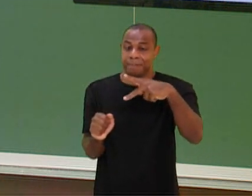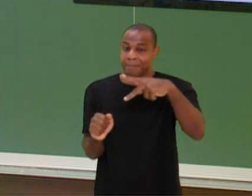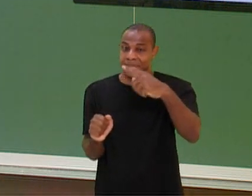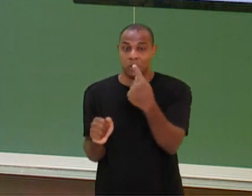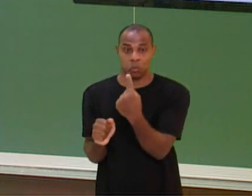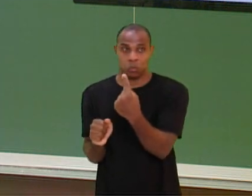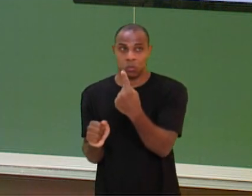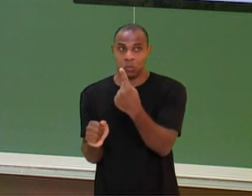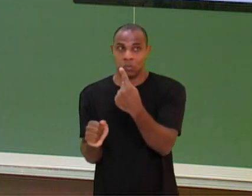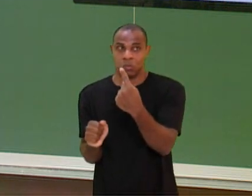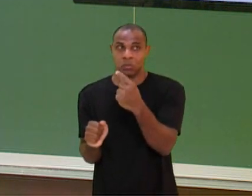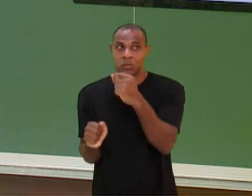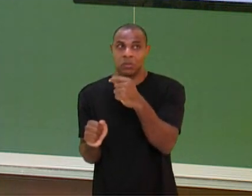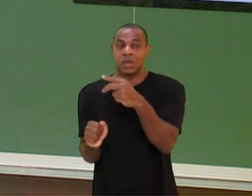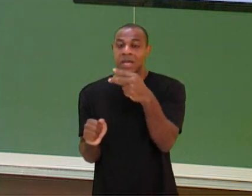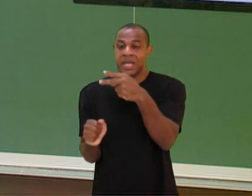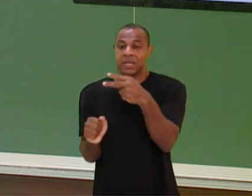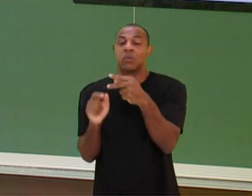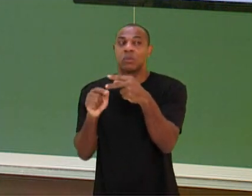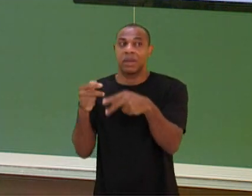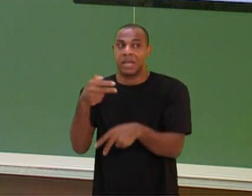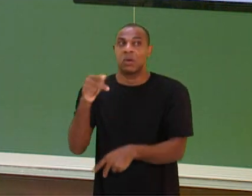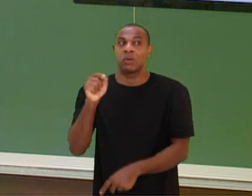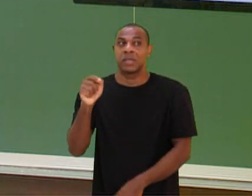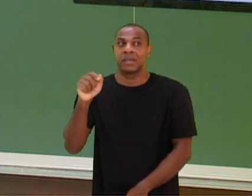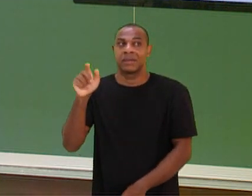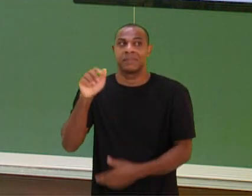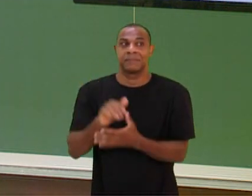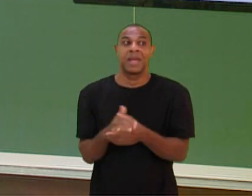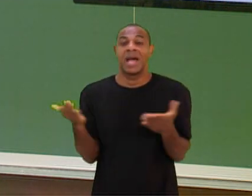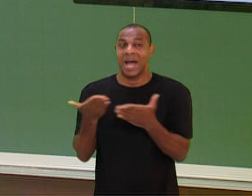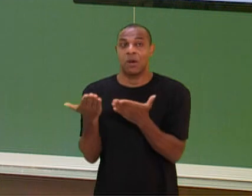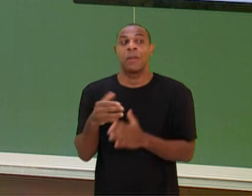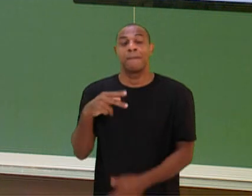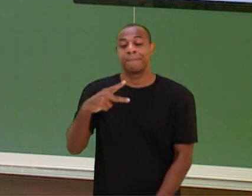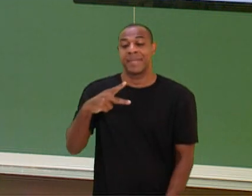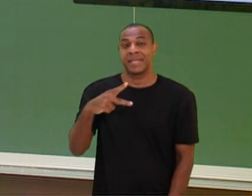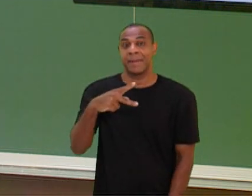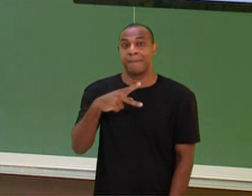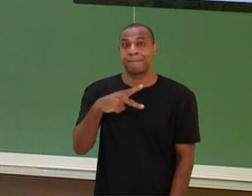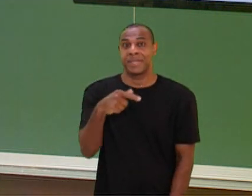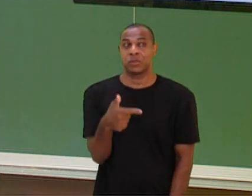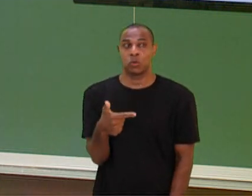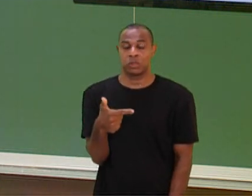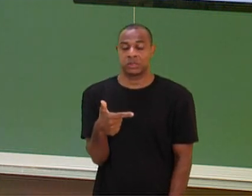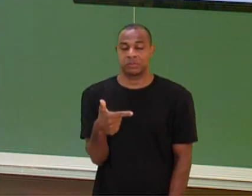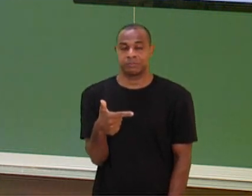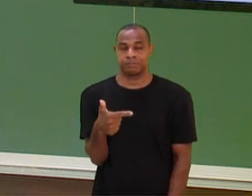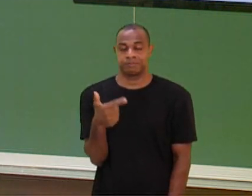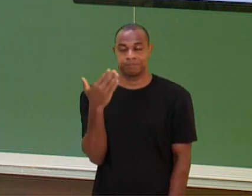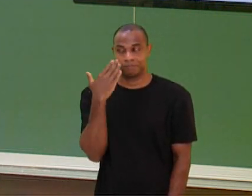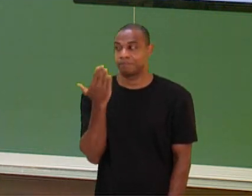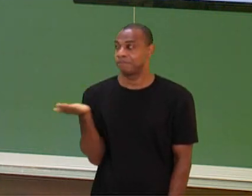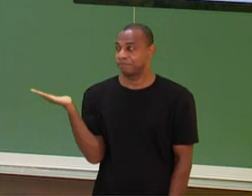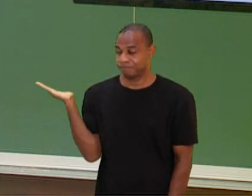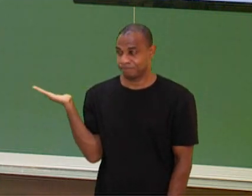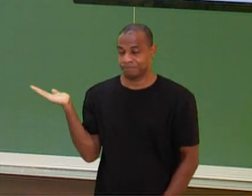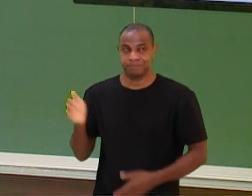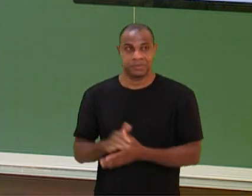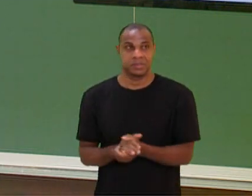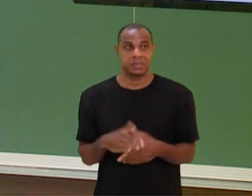Agora eu vou definir quem é P2. O P2, nesse caso, né, lembrando da equação que é força pela área,